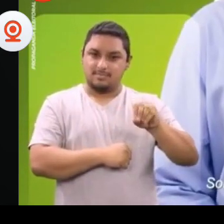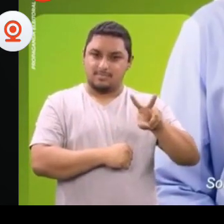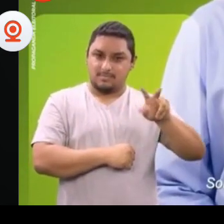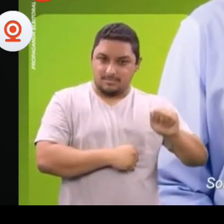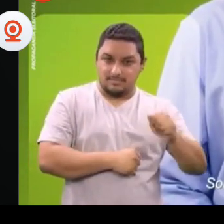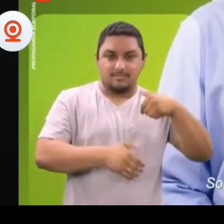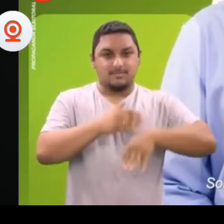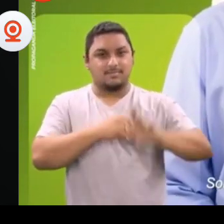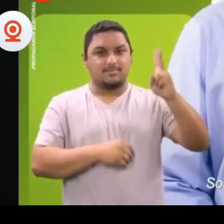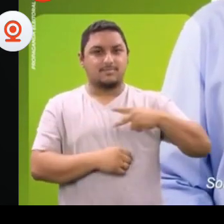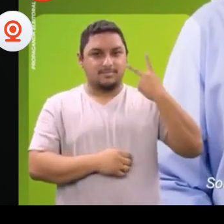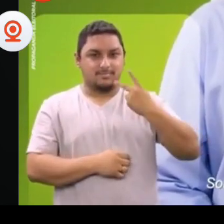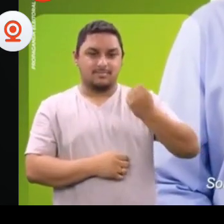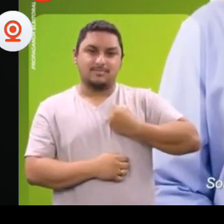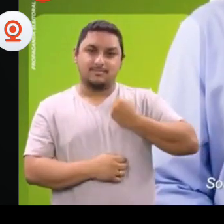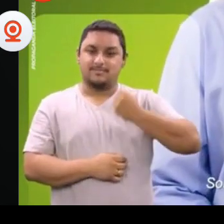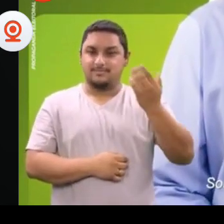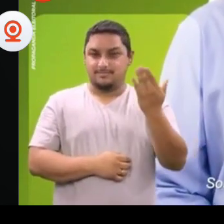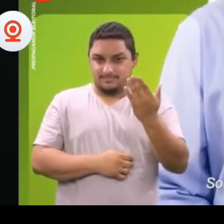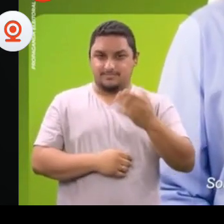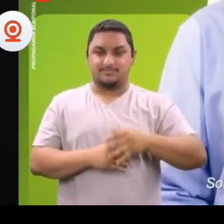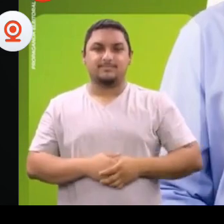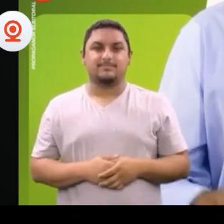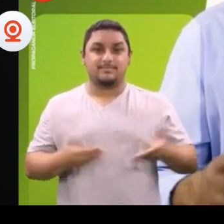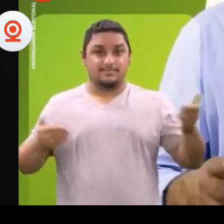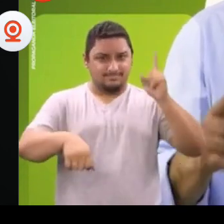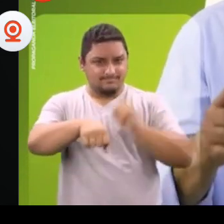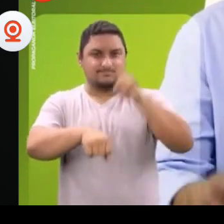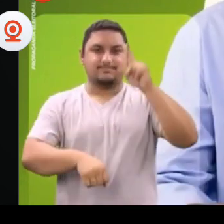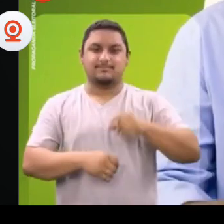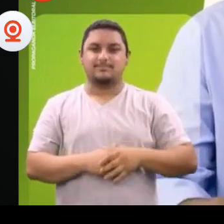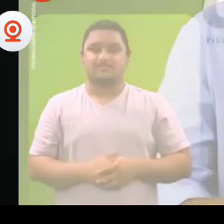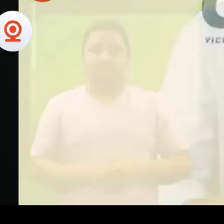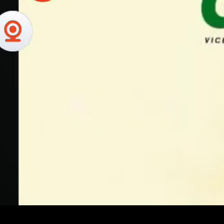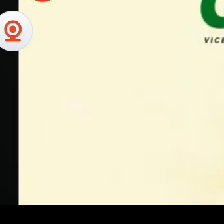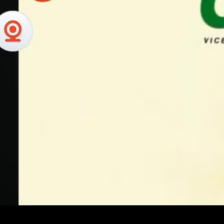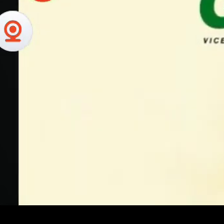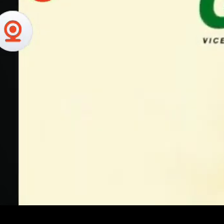candidato a vereador com o número 11123. Agora é a nossa vez.